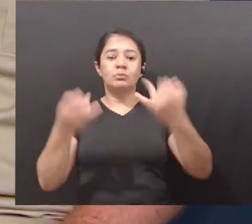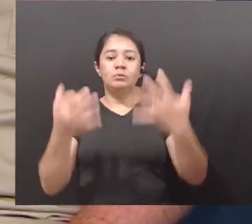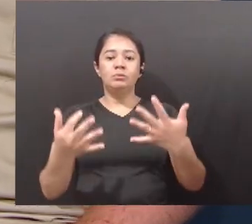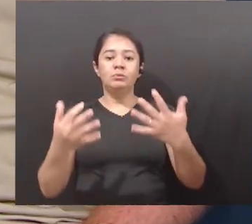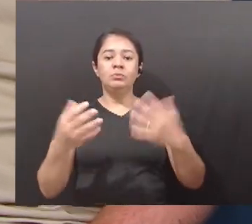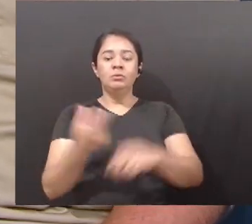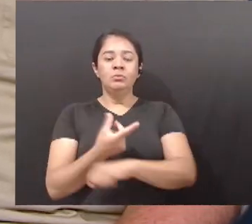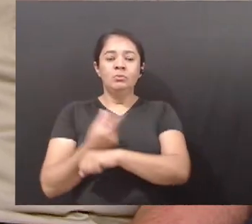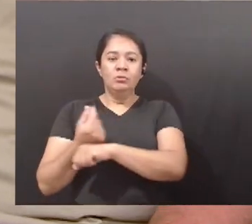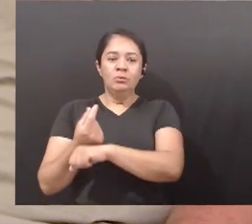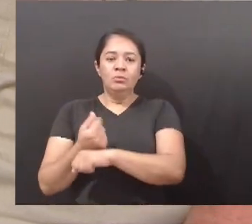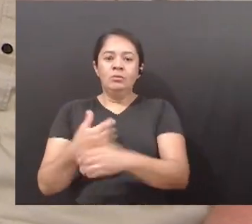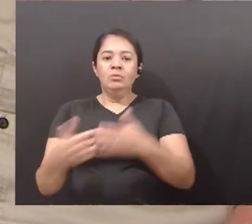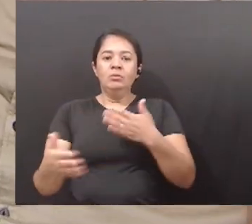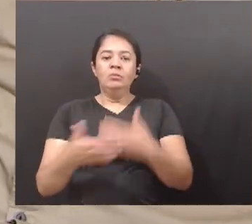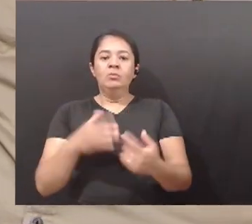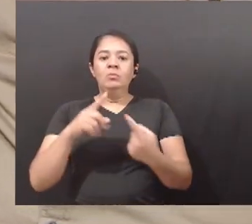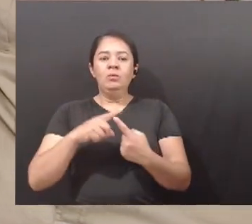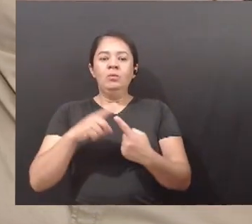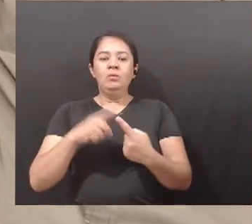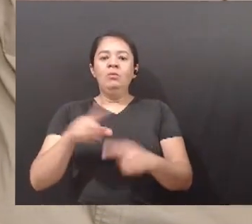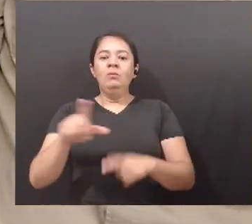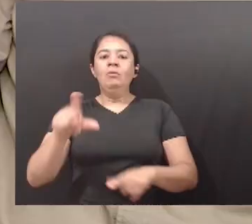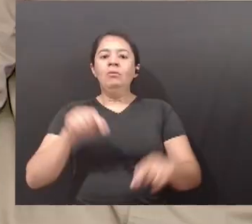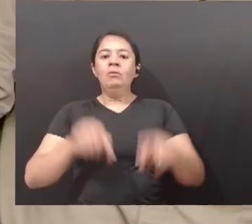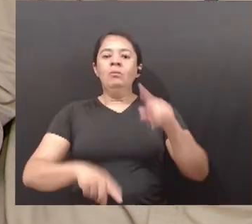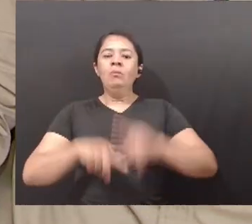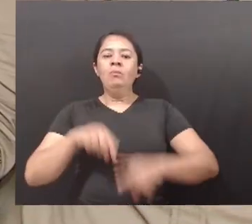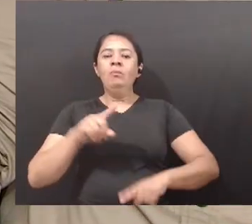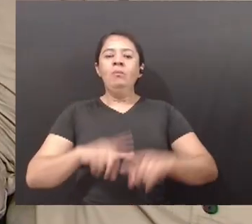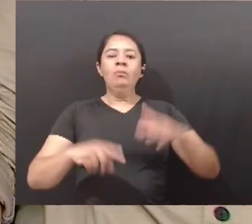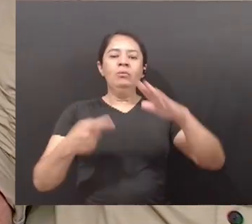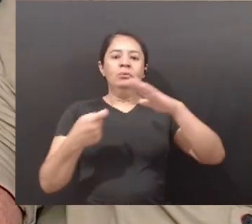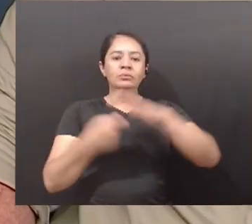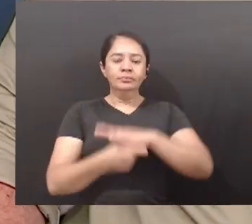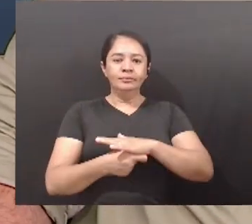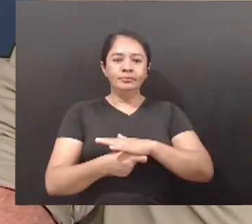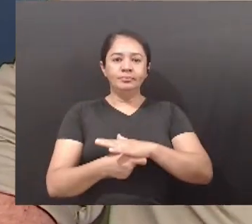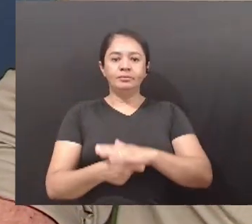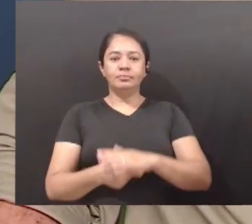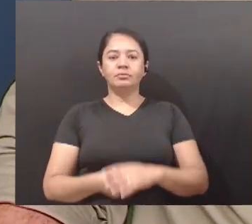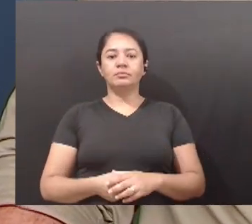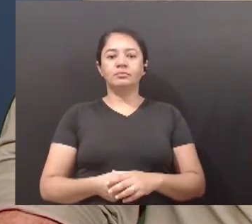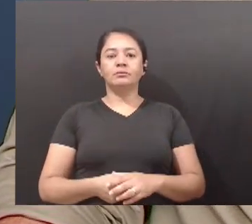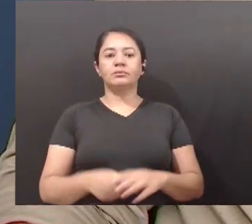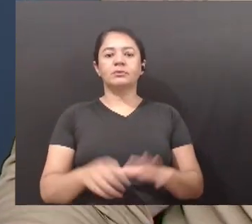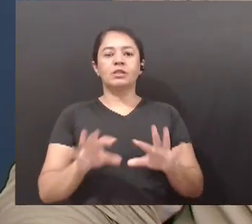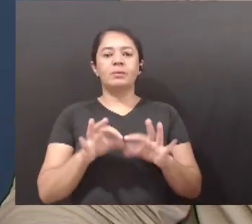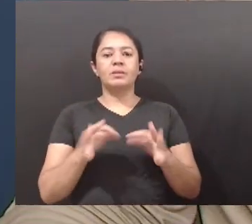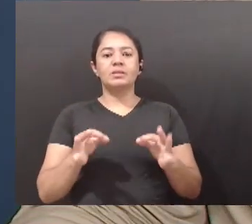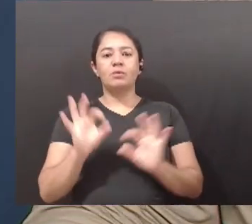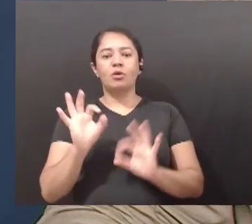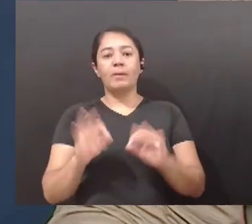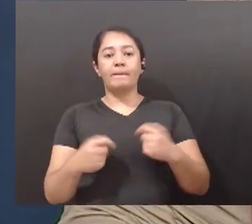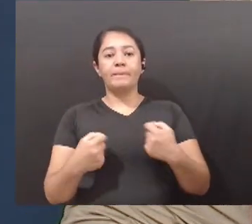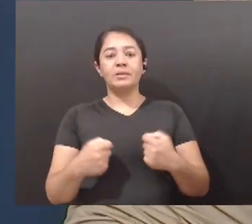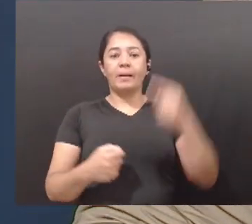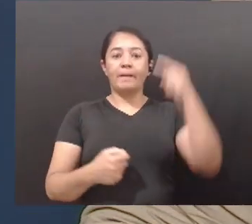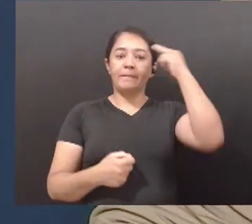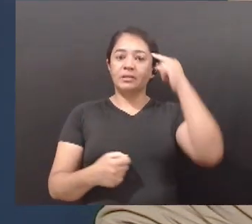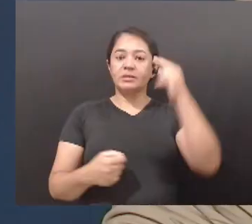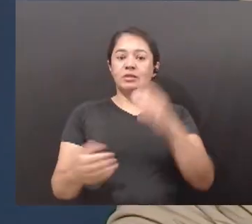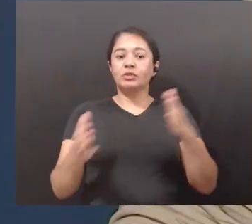de escolha, seja bem material, investimento, até uma simples organização, a gente tem que pensar primeiro no lado do que a pessoa está buscando,